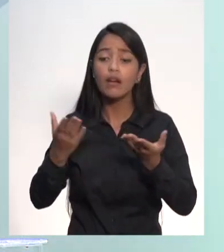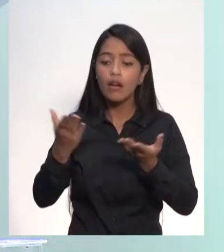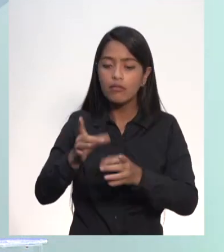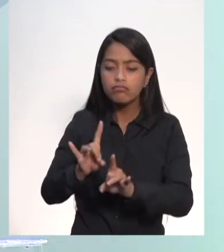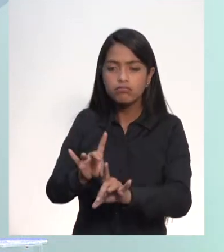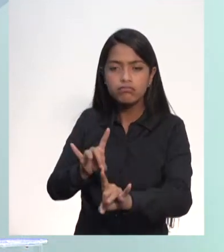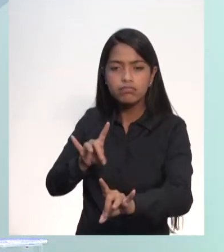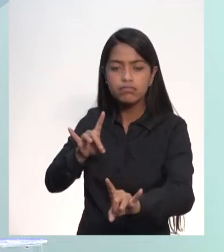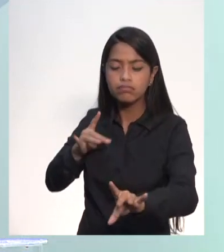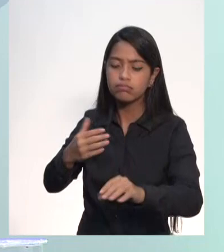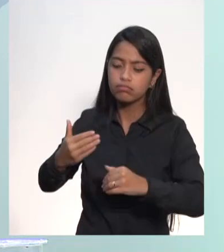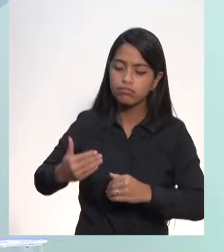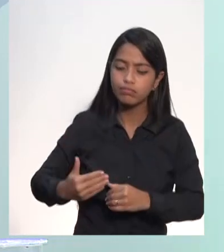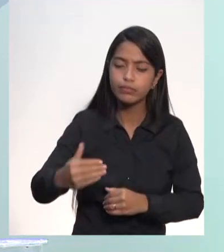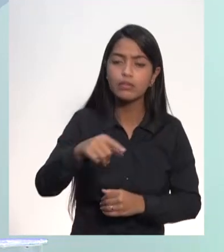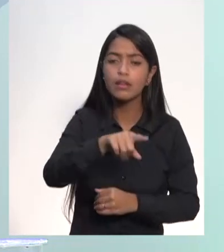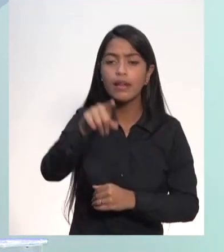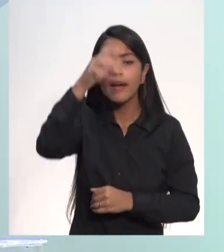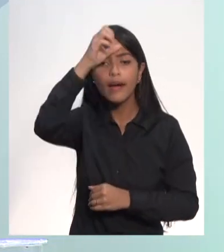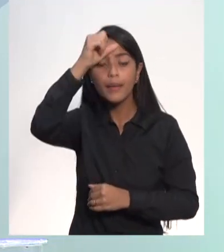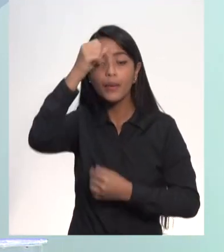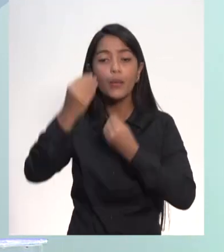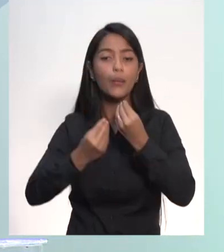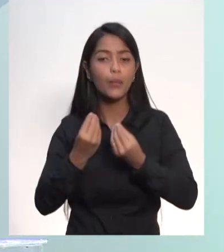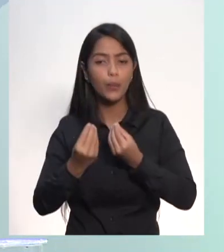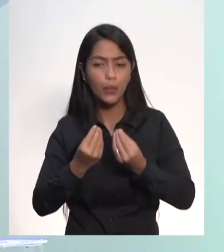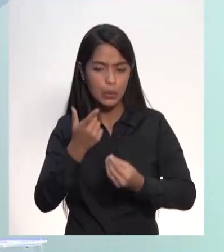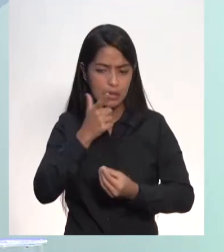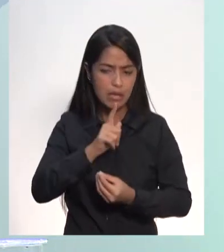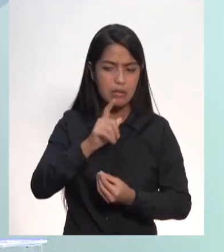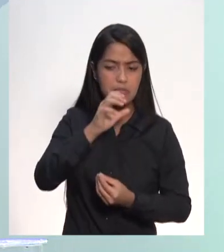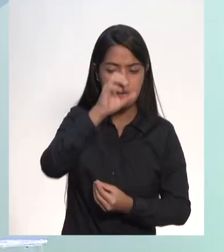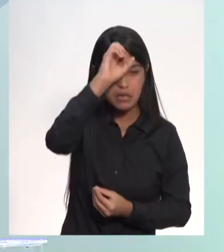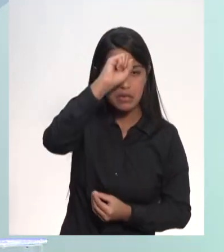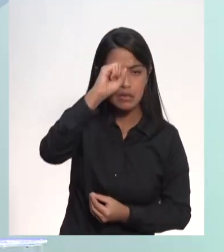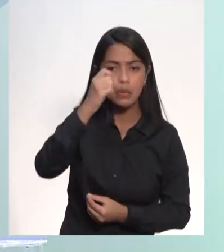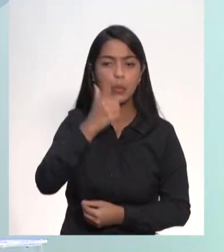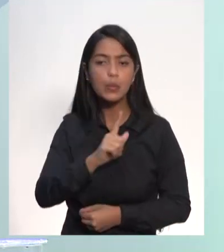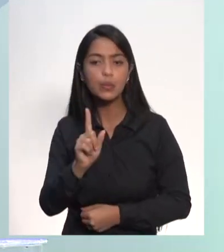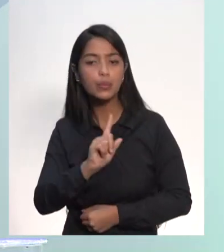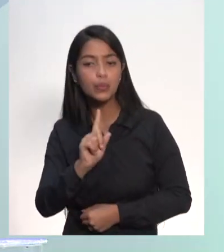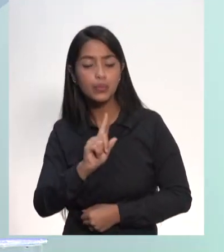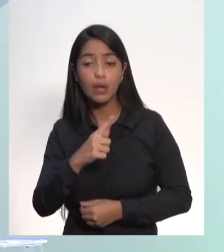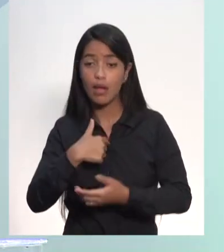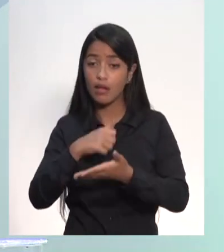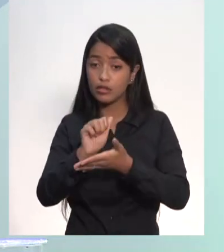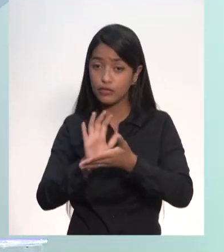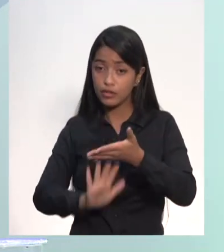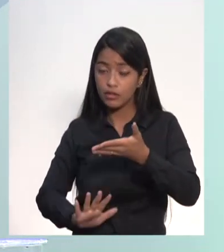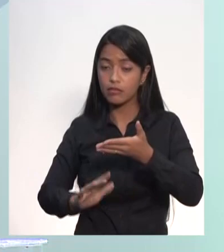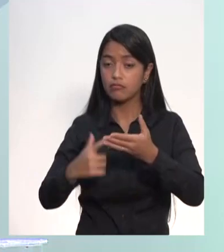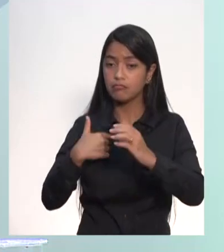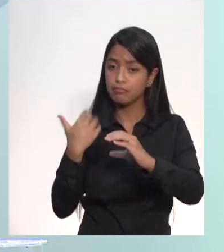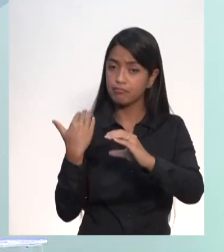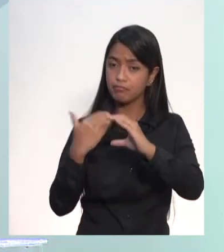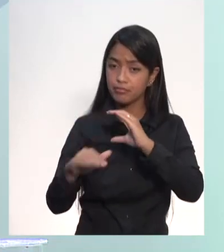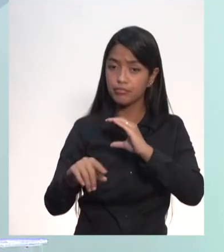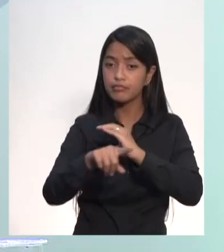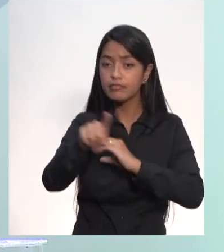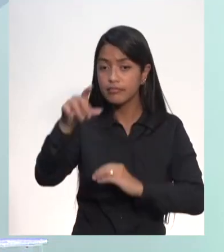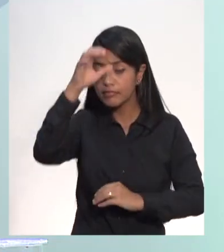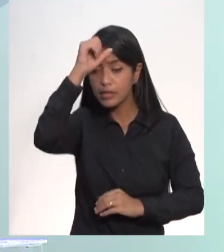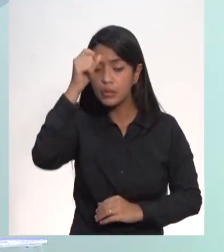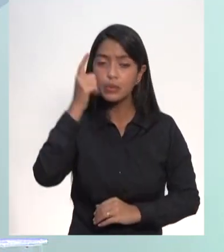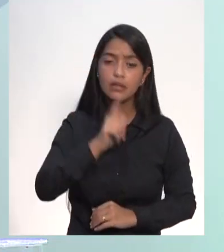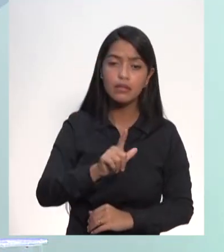da interação pelo aplicativo, com as atividades que eu estou enviando para os meus alunos, nesse